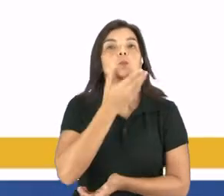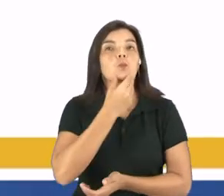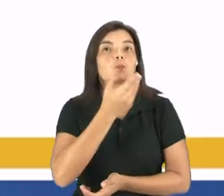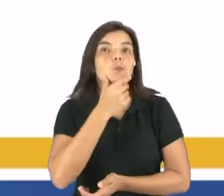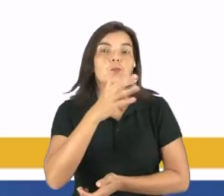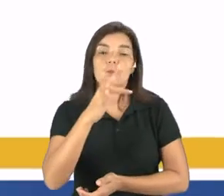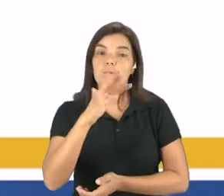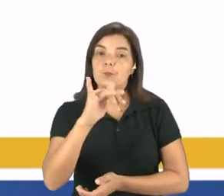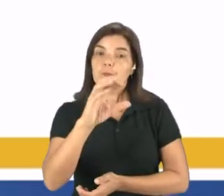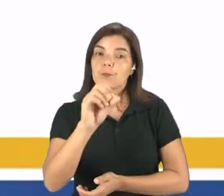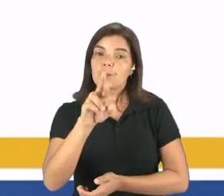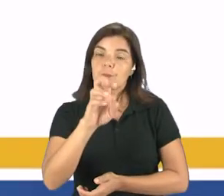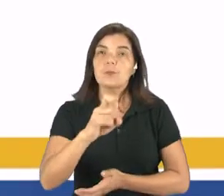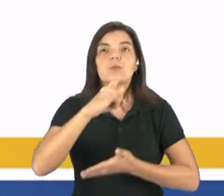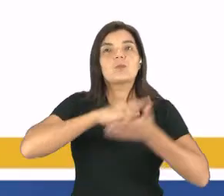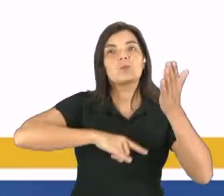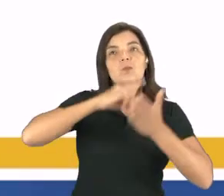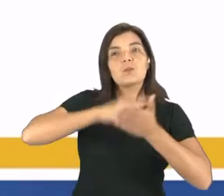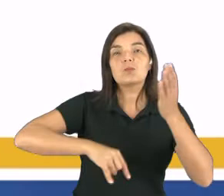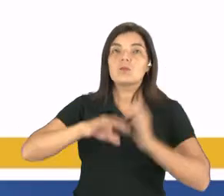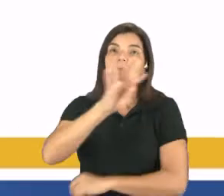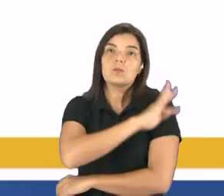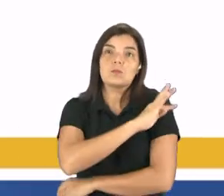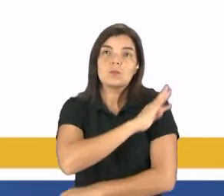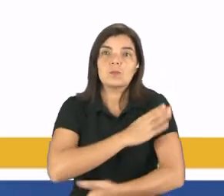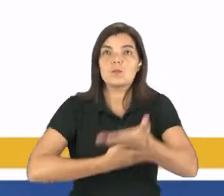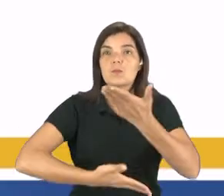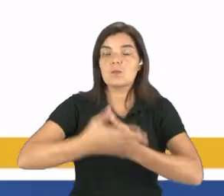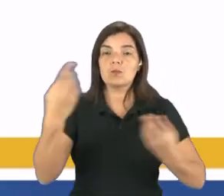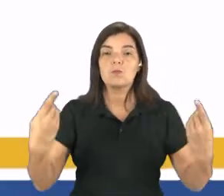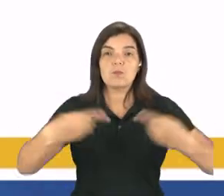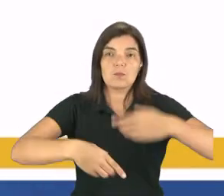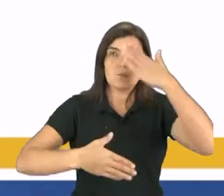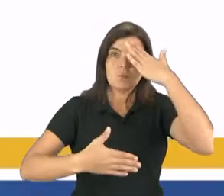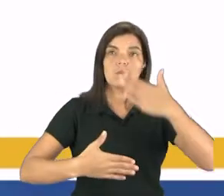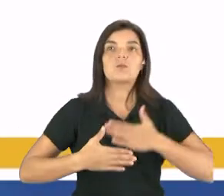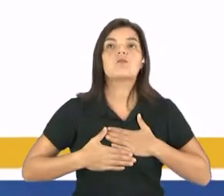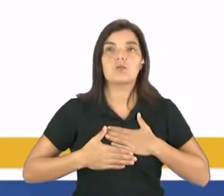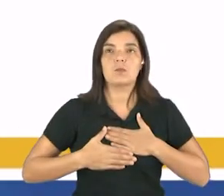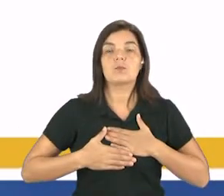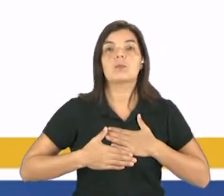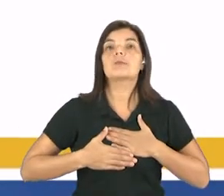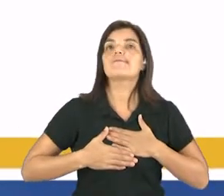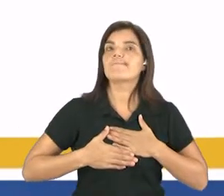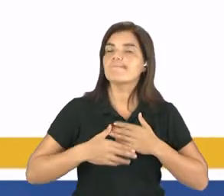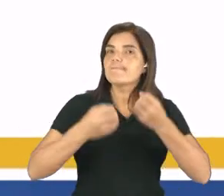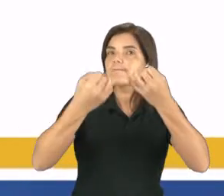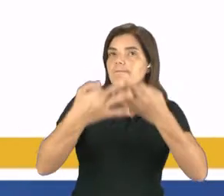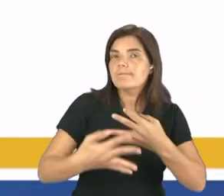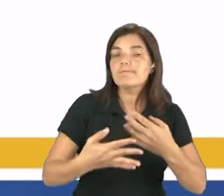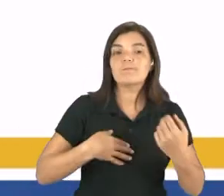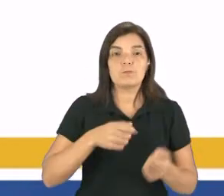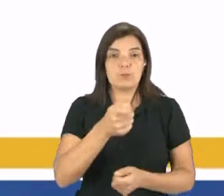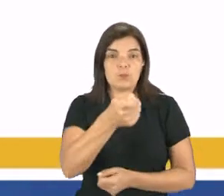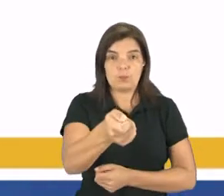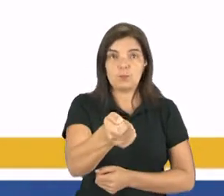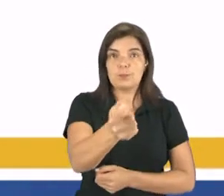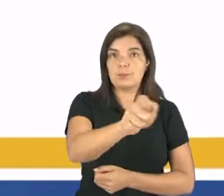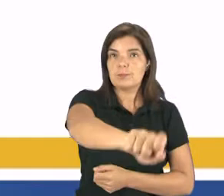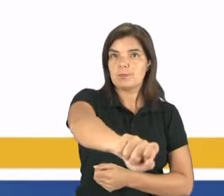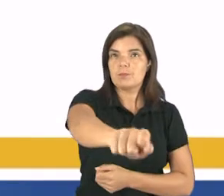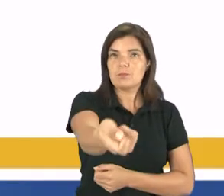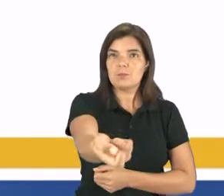Oliveri, manual que documenta técnicas que envolvem o combate corpo a corpo. Adaga, espada de uma mão,